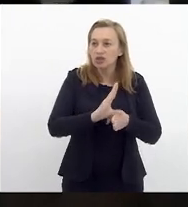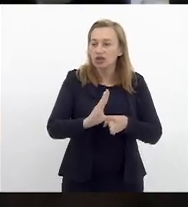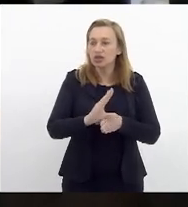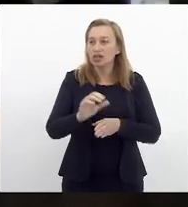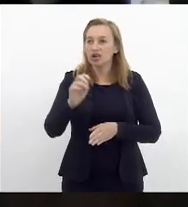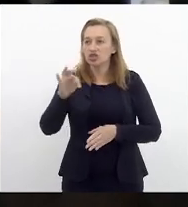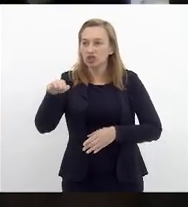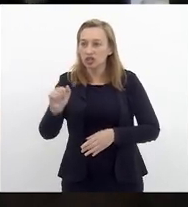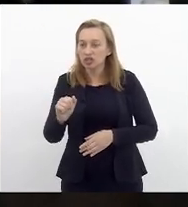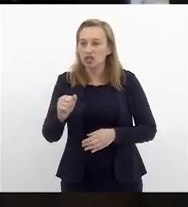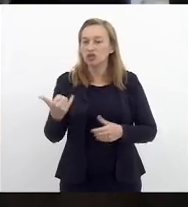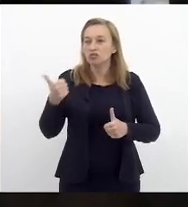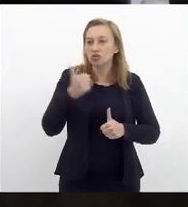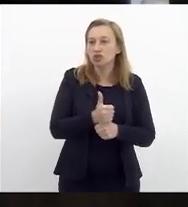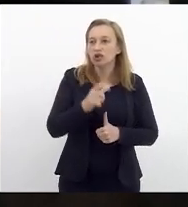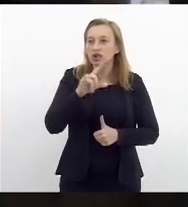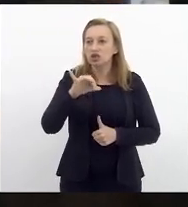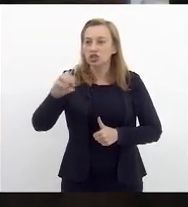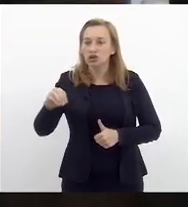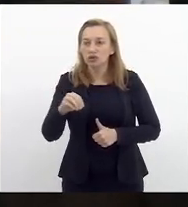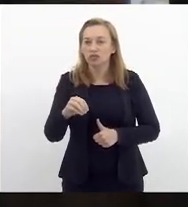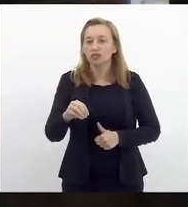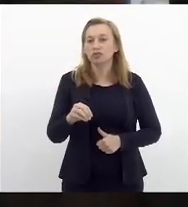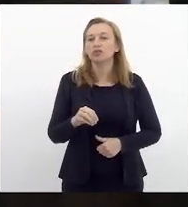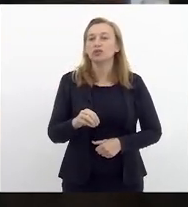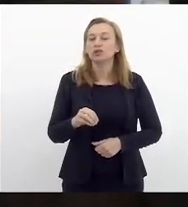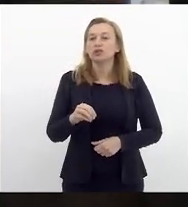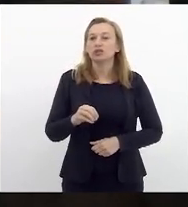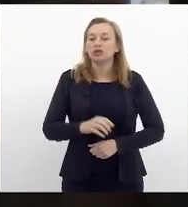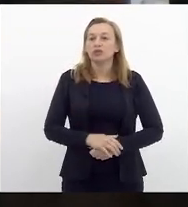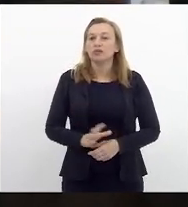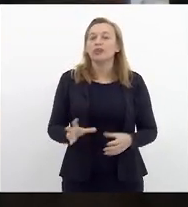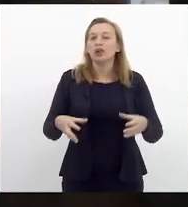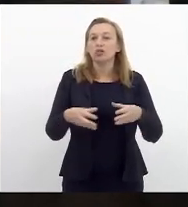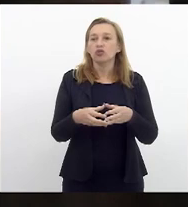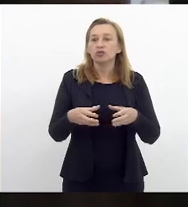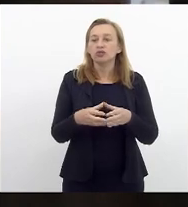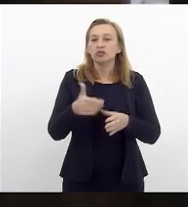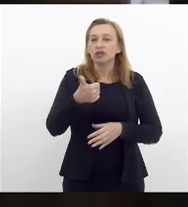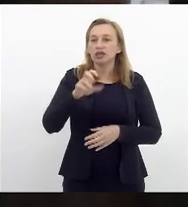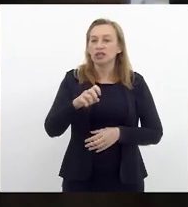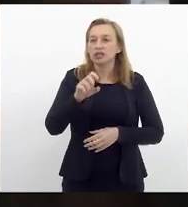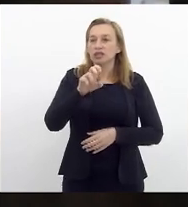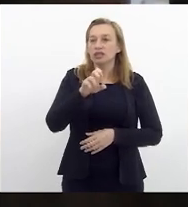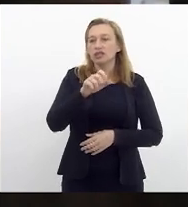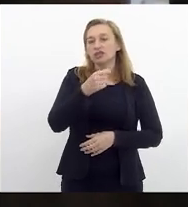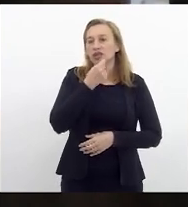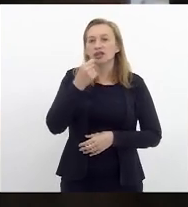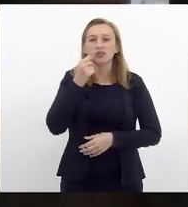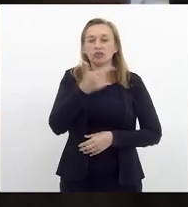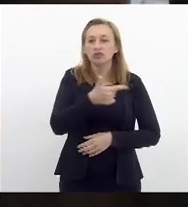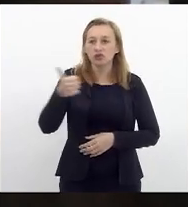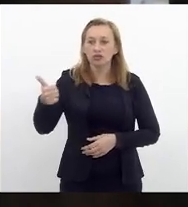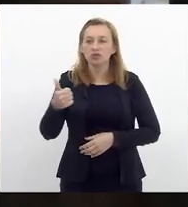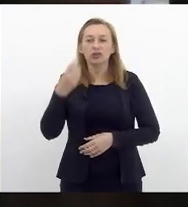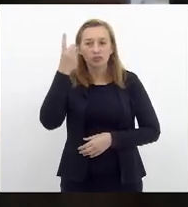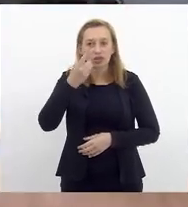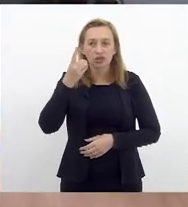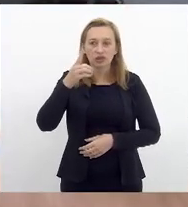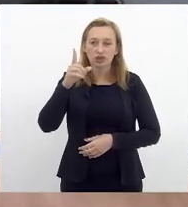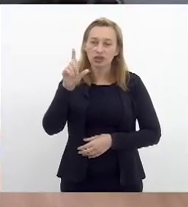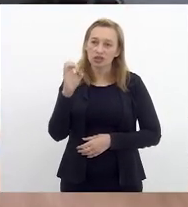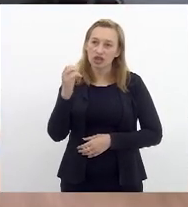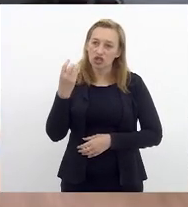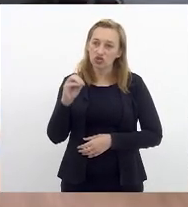em substituição do senhor Silvio Castro Santos Ferreira. Sala das Comissões, 15 de setembro de 2021, deputado Sérgio Fernandes, relator.